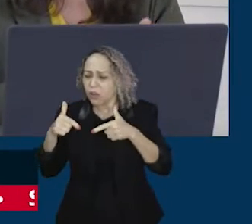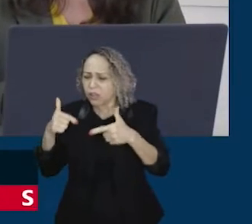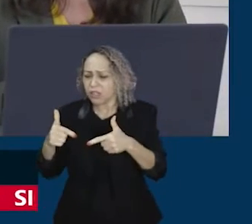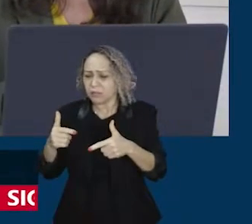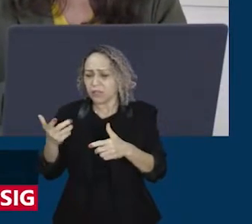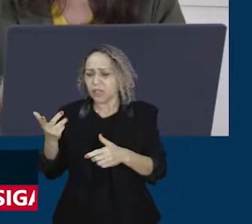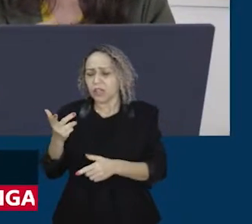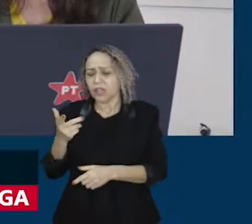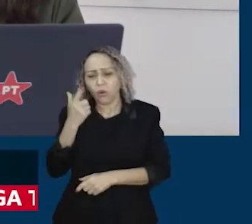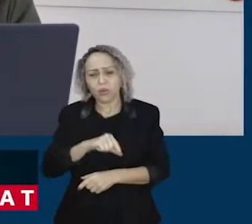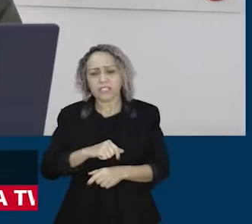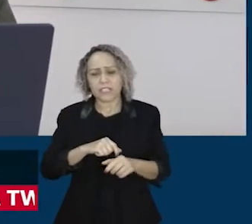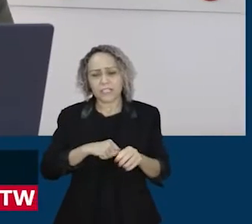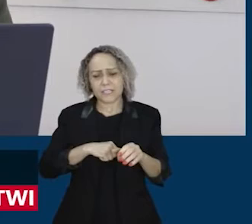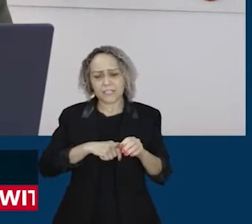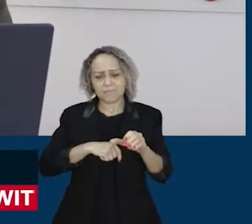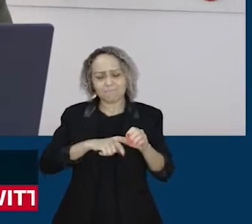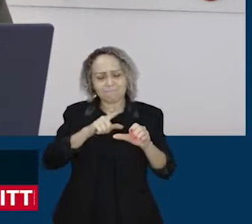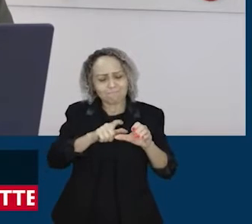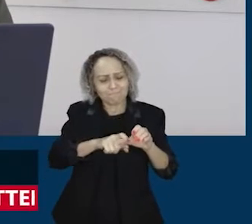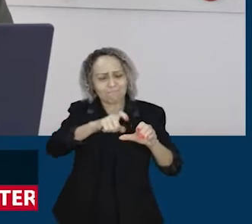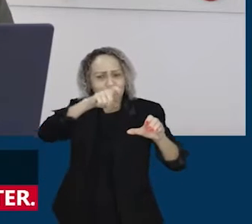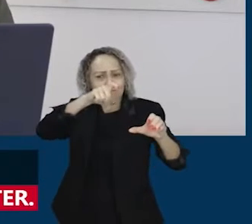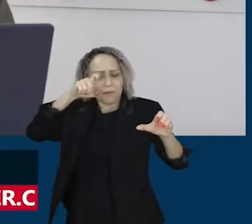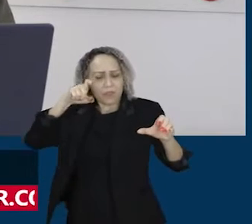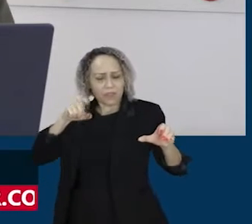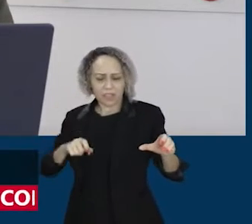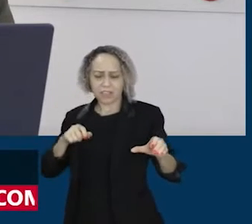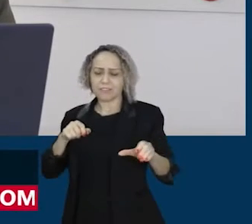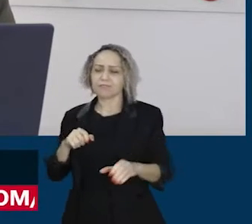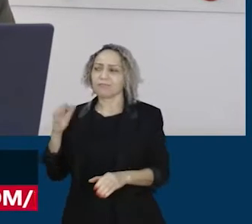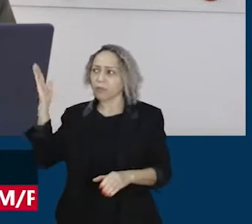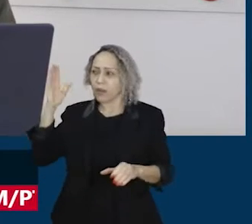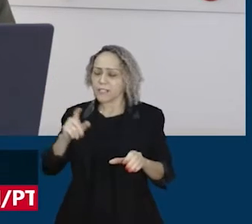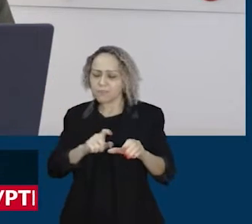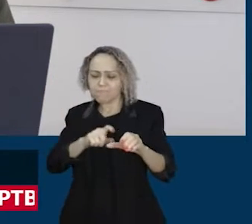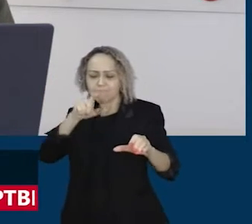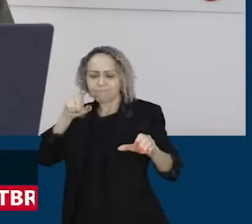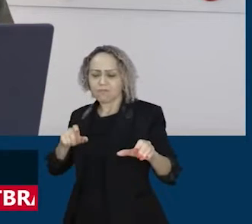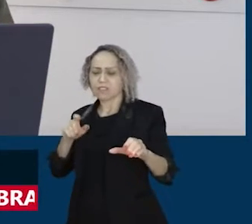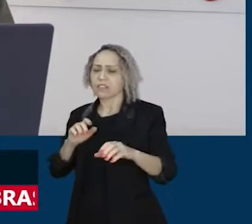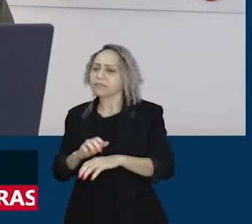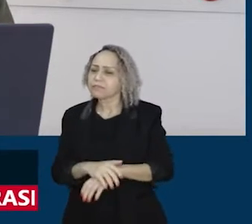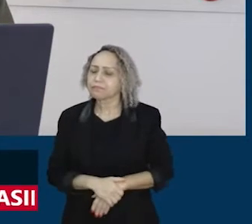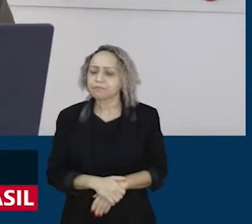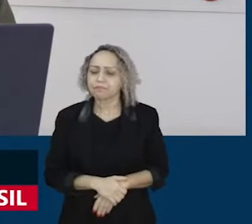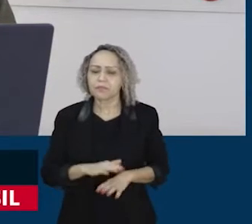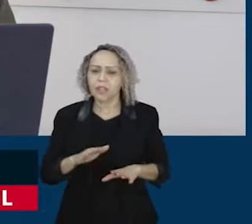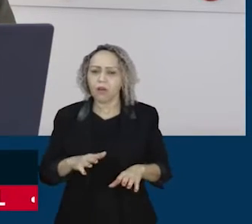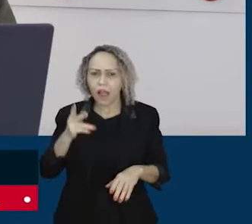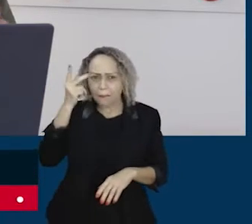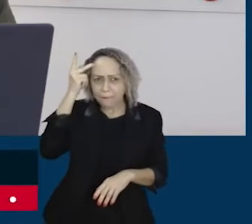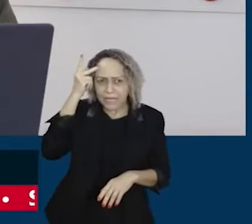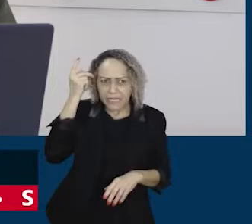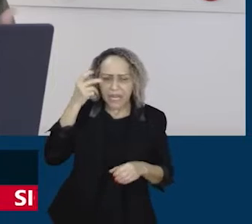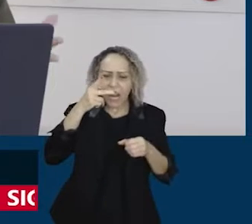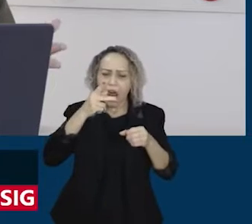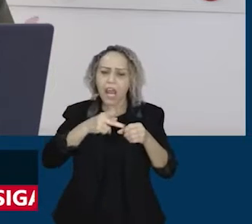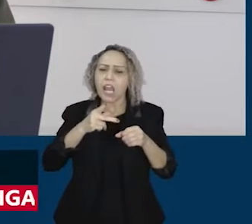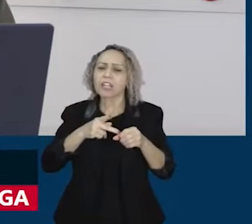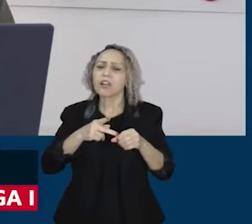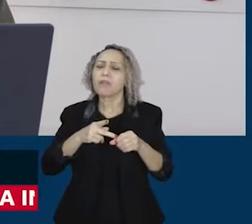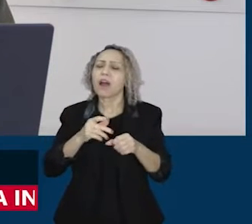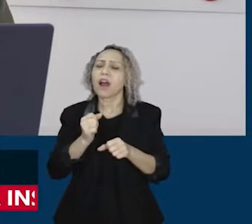do povo, né? E a gente falou hoje de outro patrimônio do povo, que é a Eletrobras, né, que completa 60 anos amanhã e está